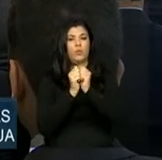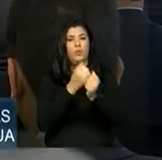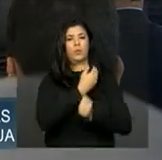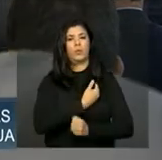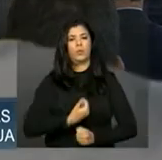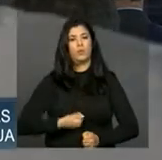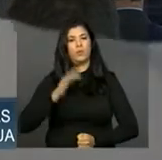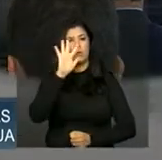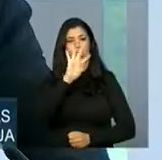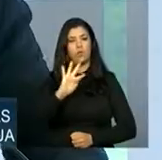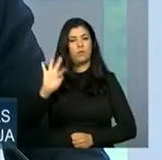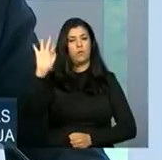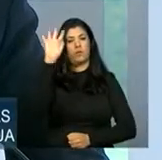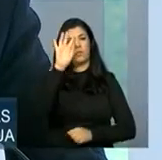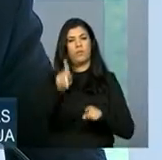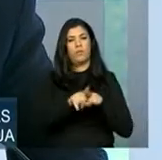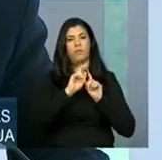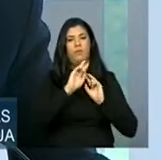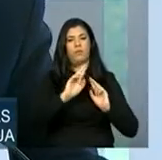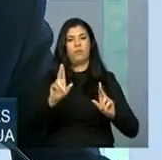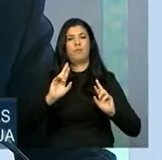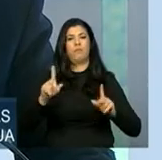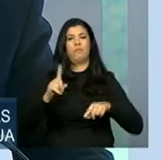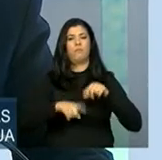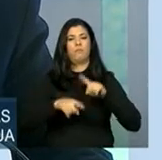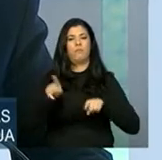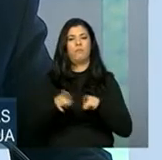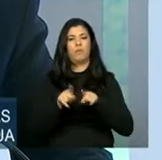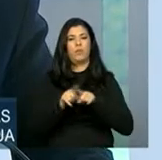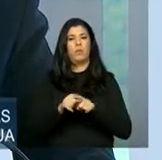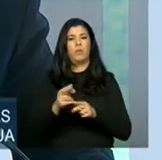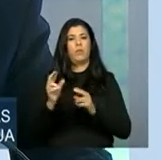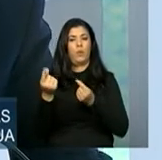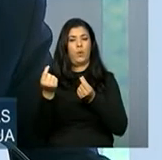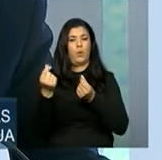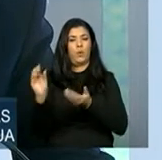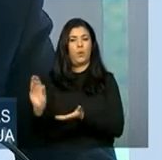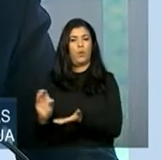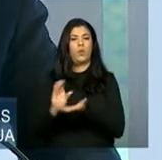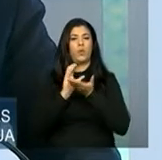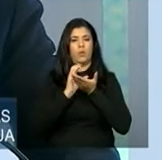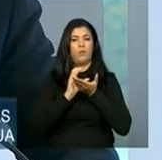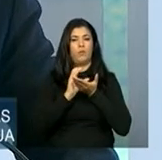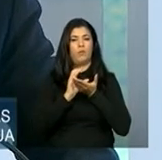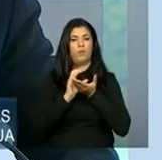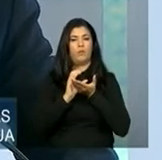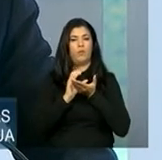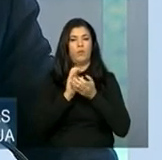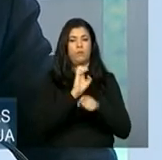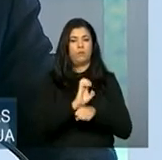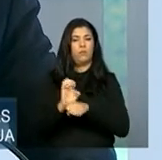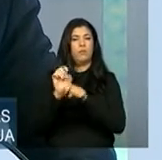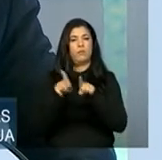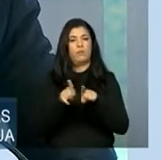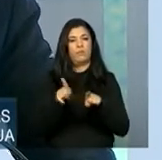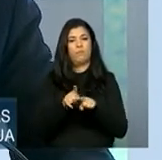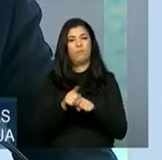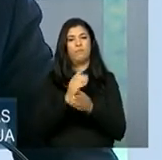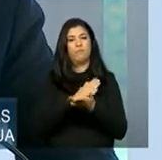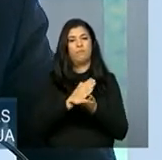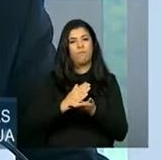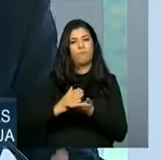federal em todos os aspectos com recursos do orçamento geral um financiamento em condições diferenciadas